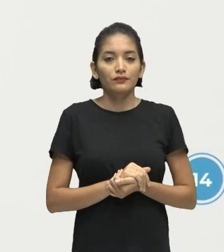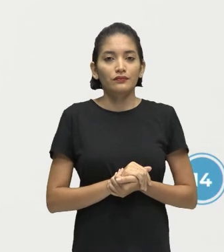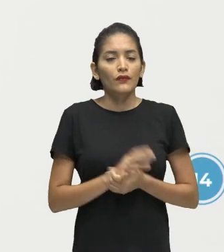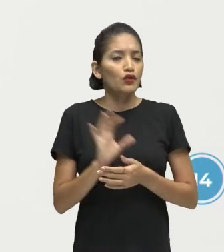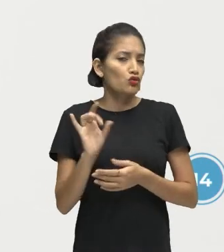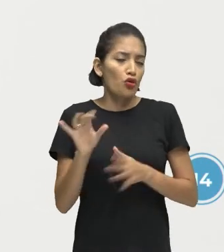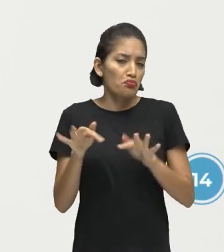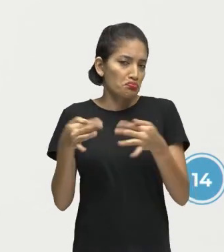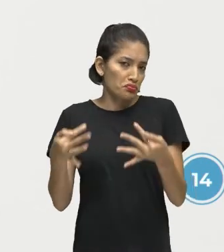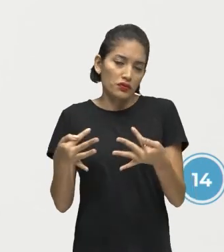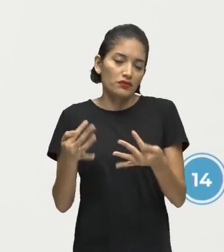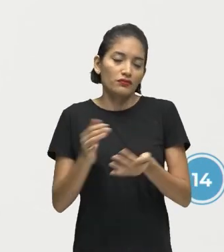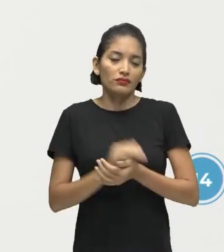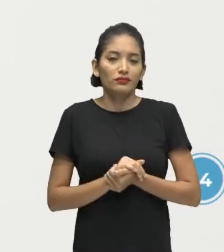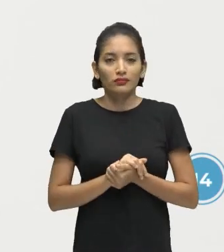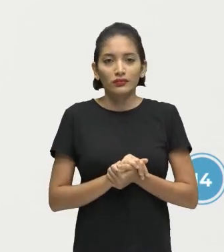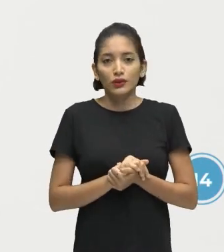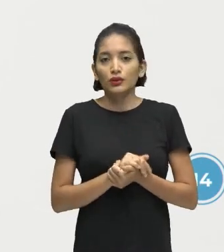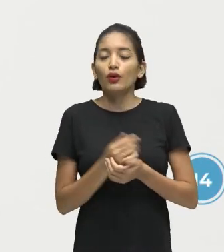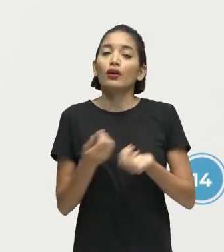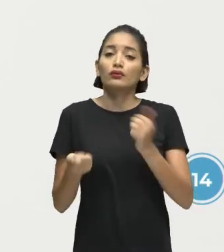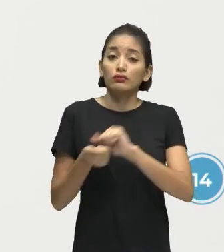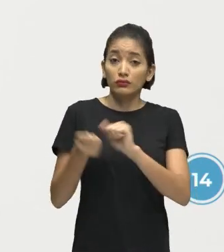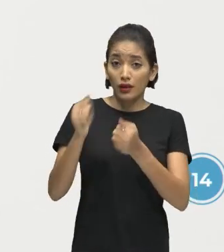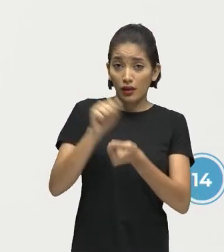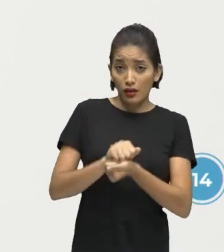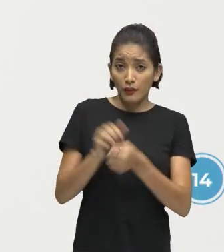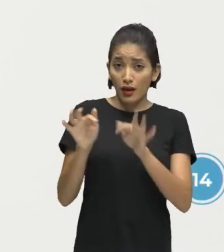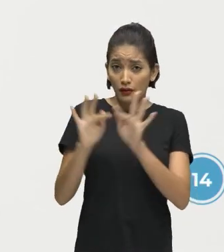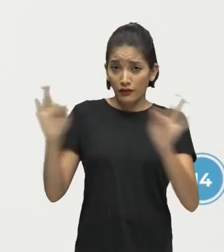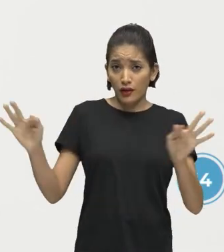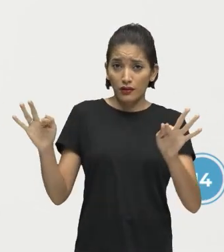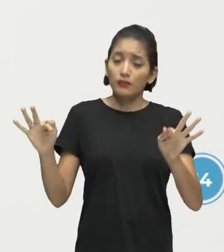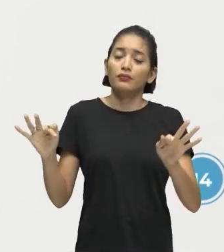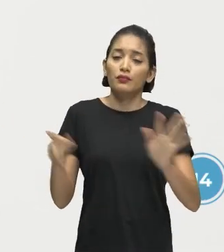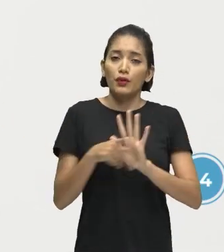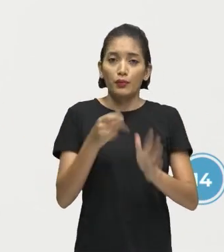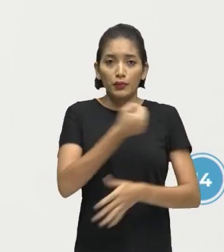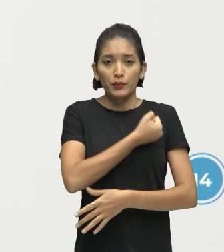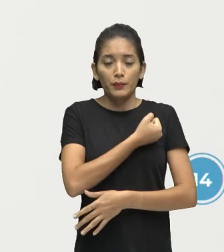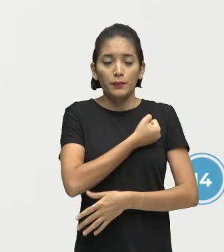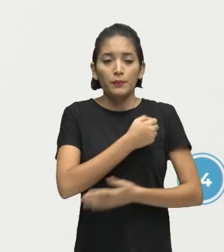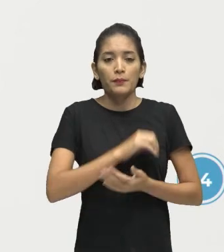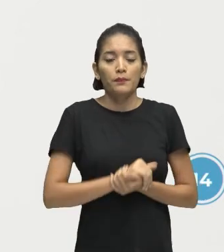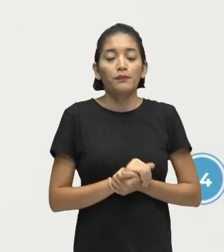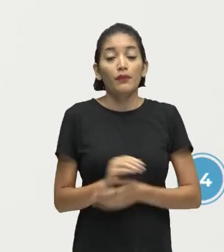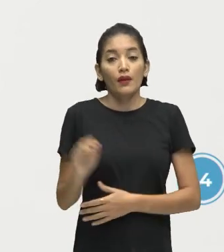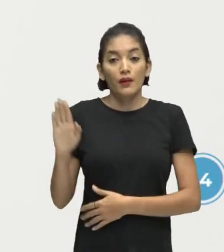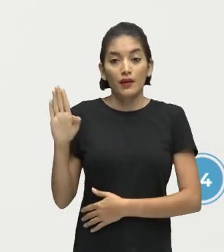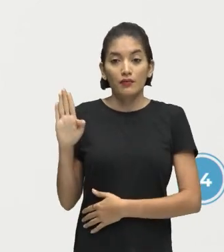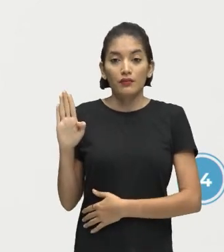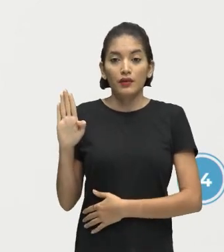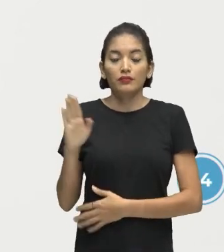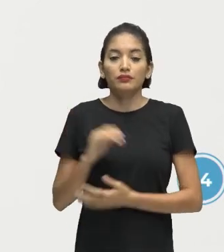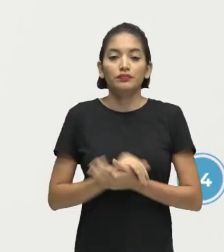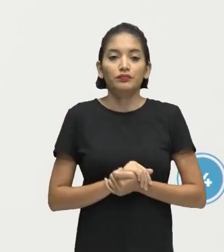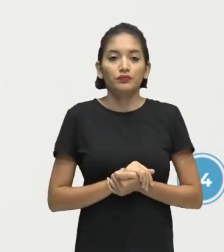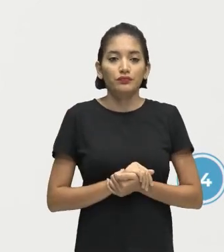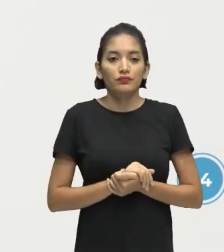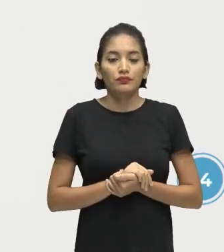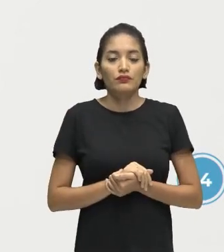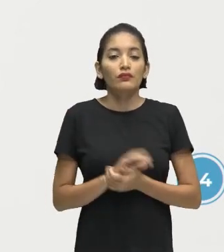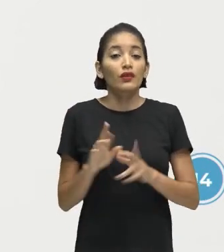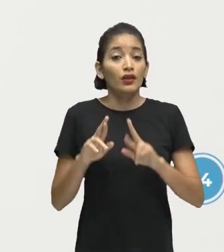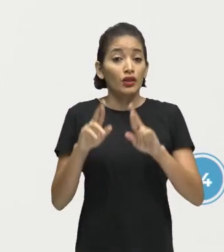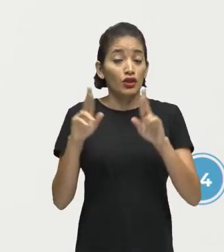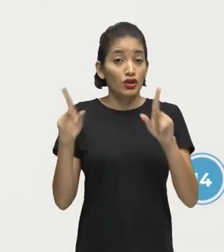só isso, só interpretar a expressão. Bem simples, né? No item B, a